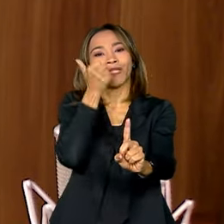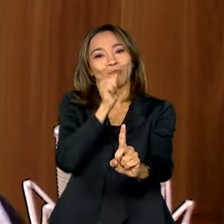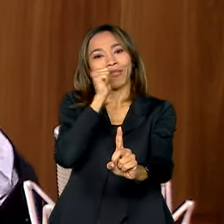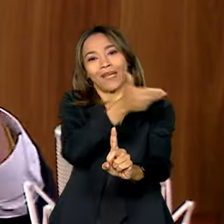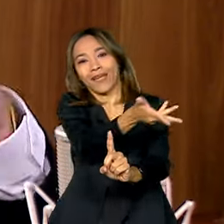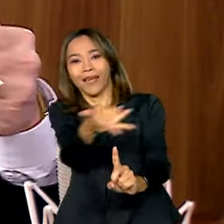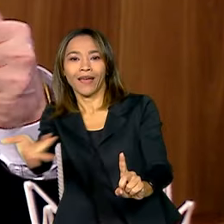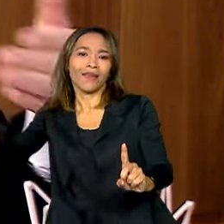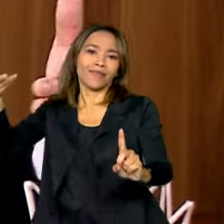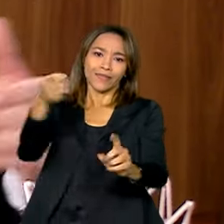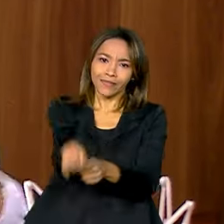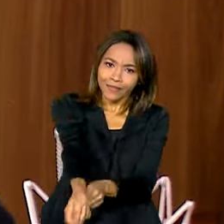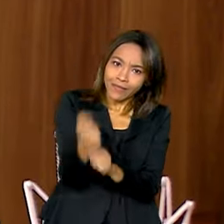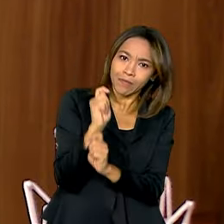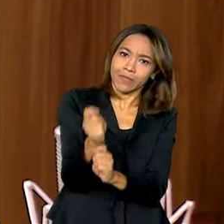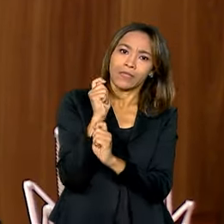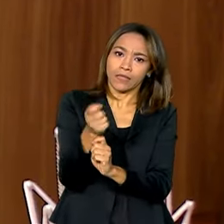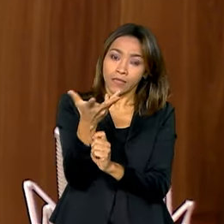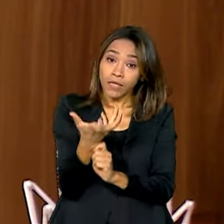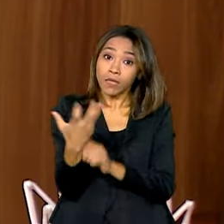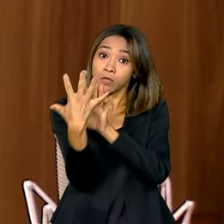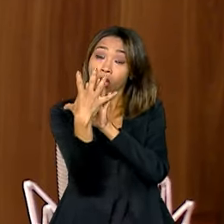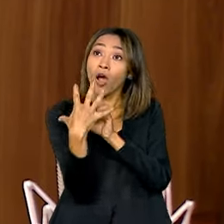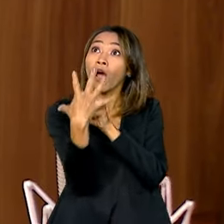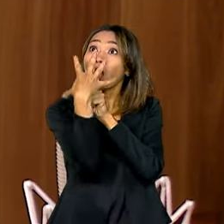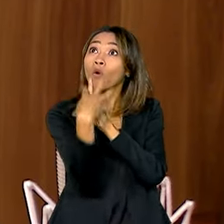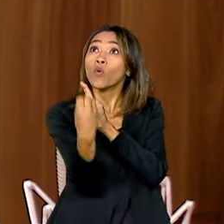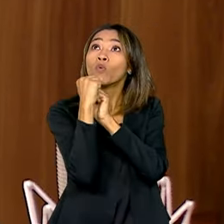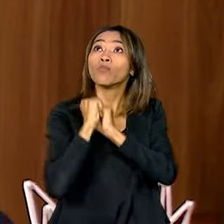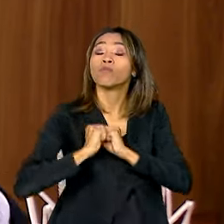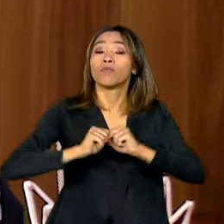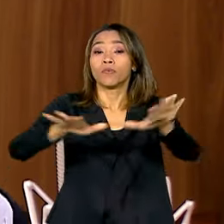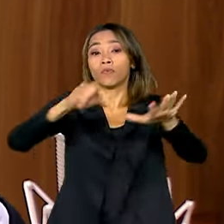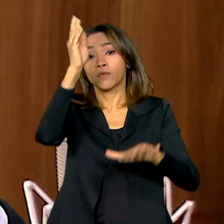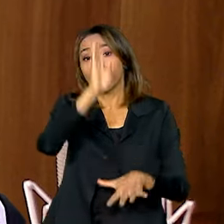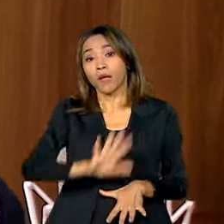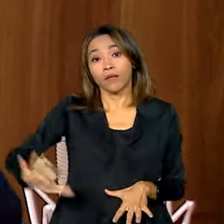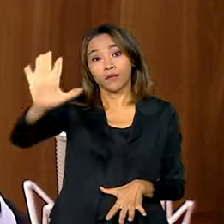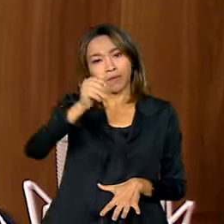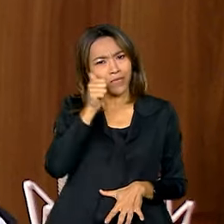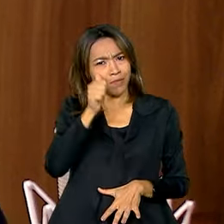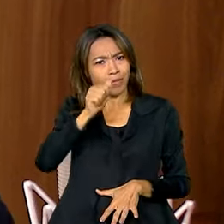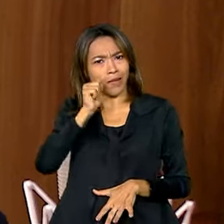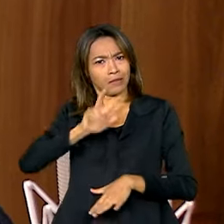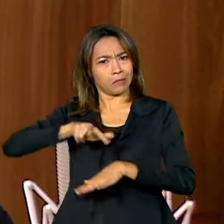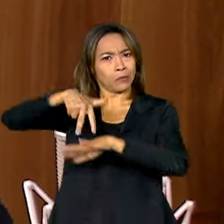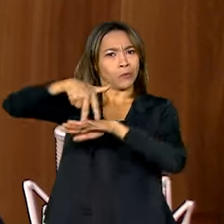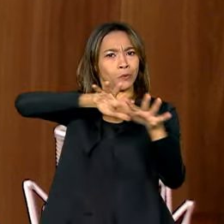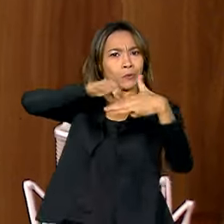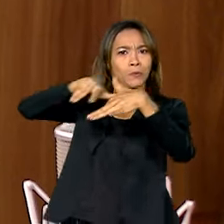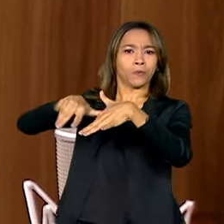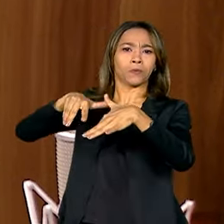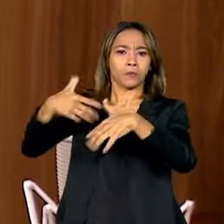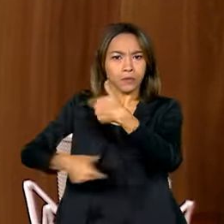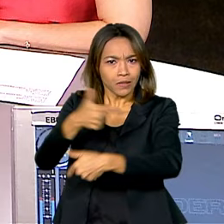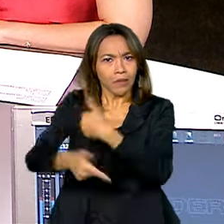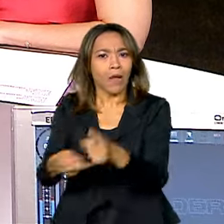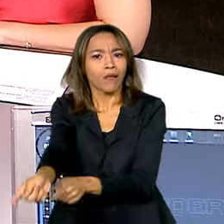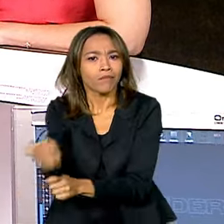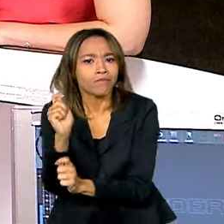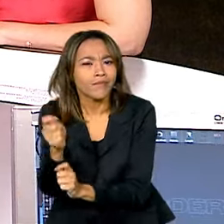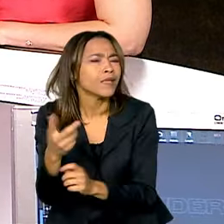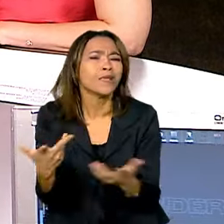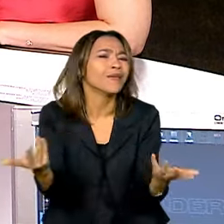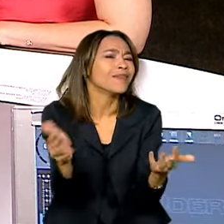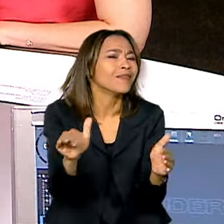quer multiplicar pelo país de mulheres que fazem a diferença na pesca e na aquicultura do país. E o prêmio vai